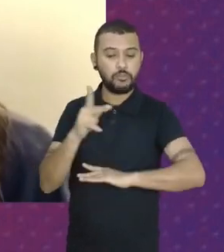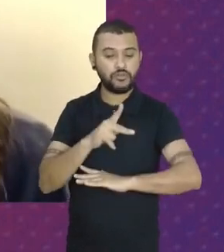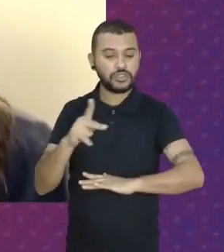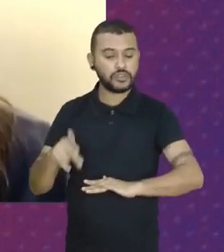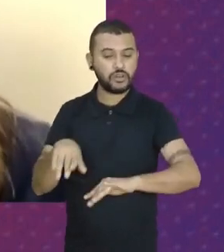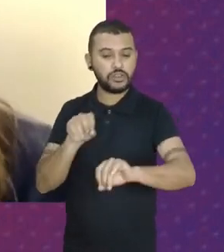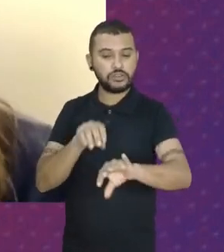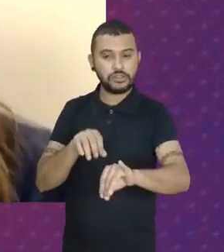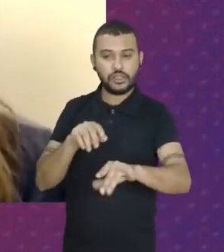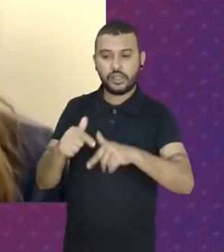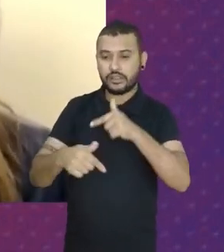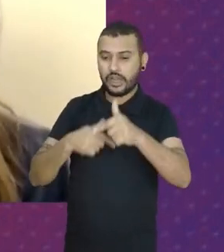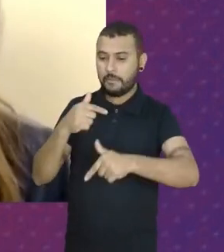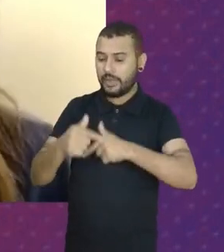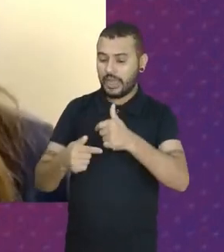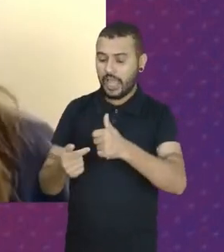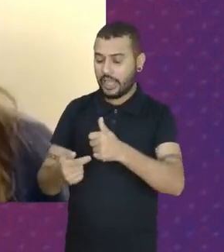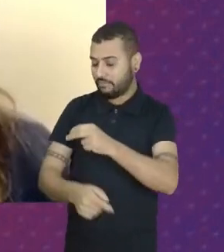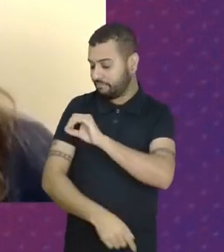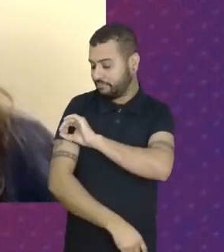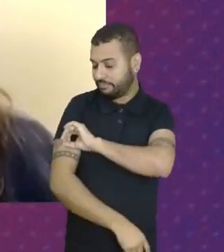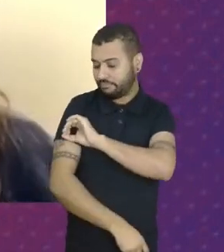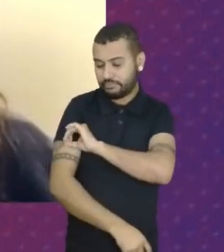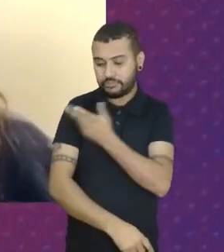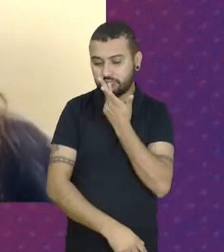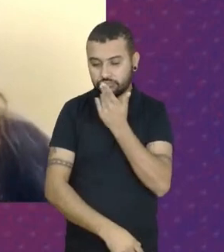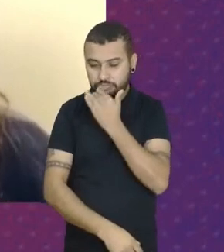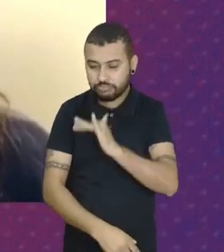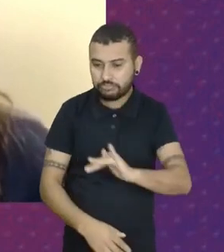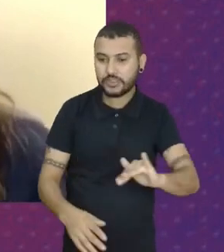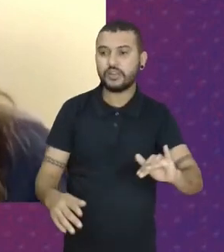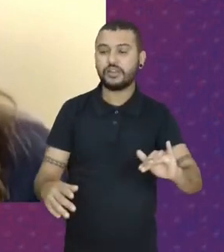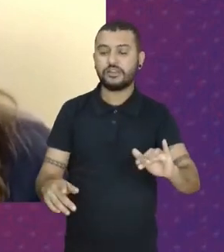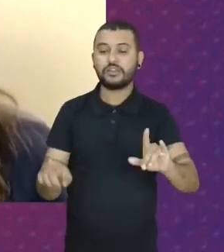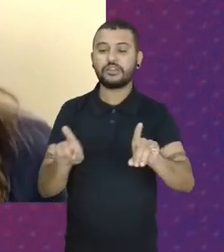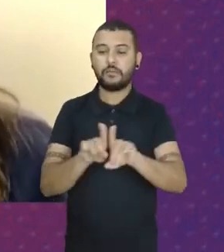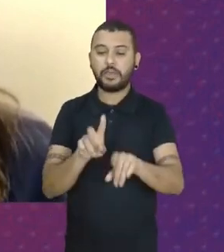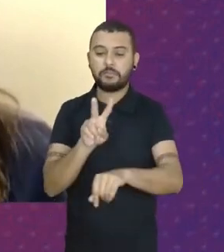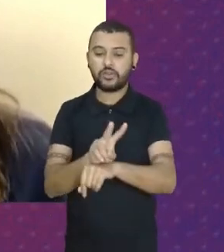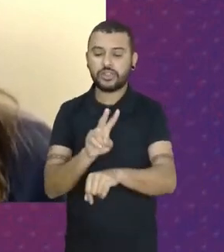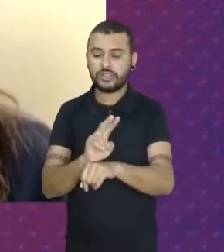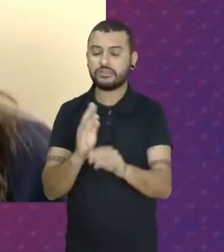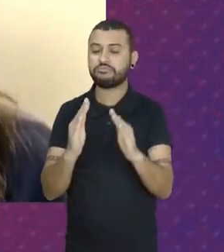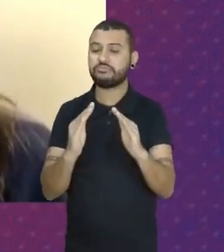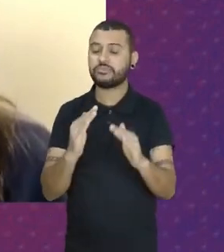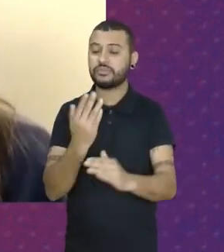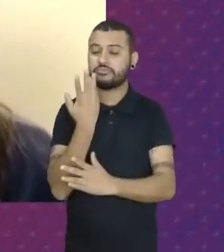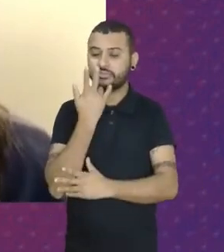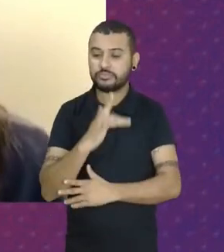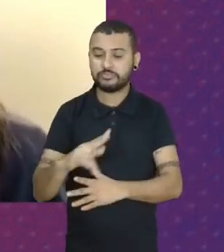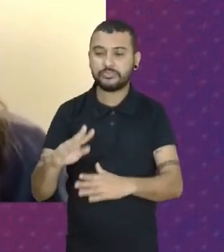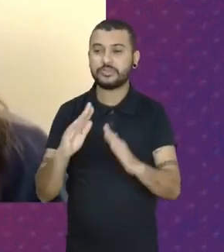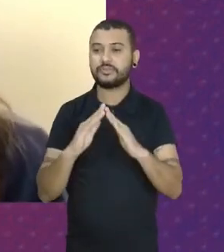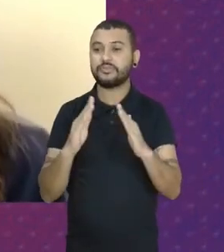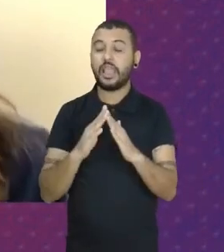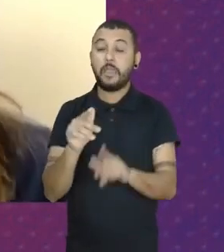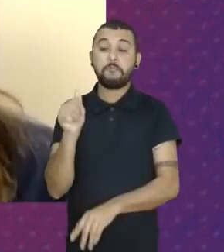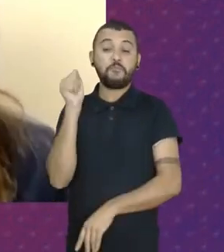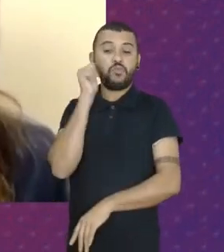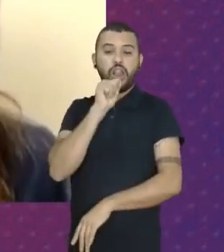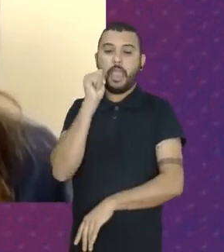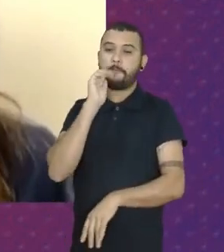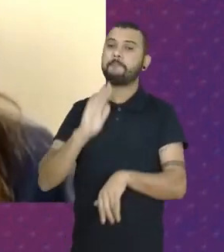vão trabalhar com educação infantil e nas creches, ela é uma carreira mais